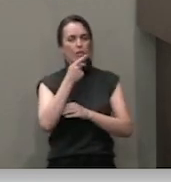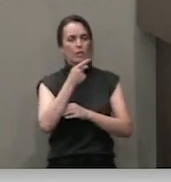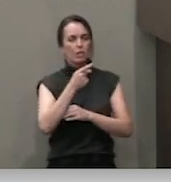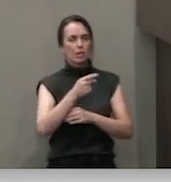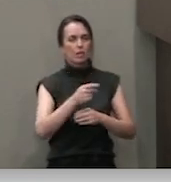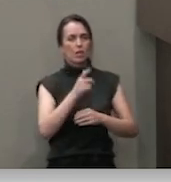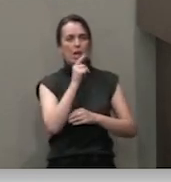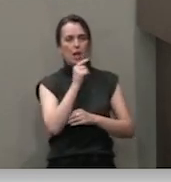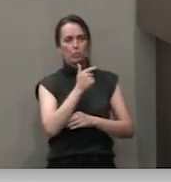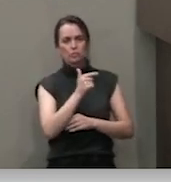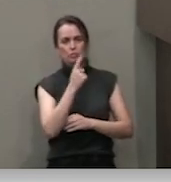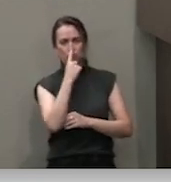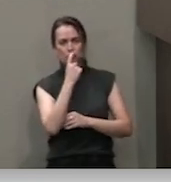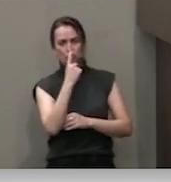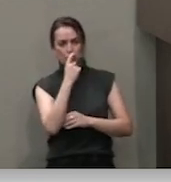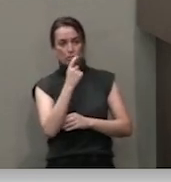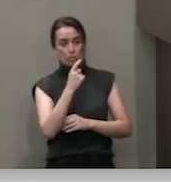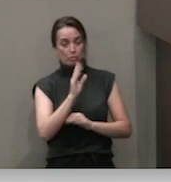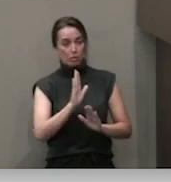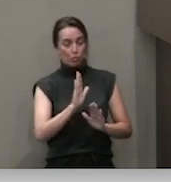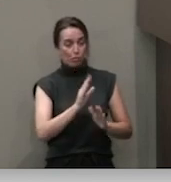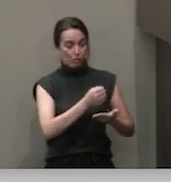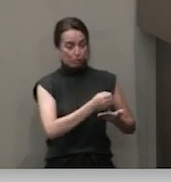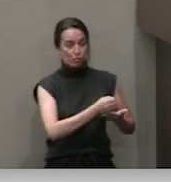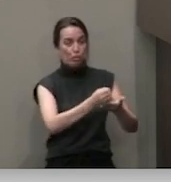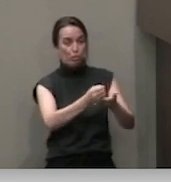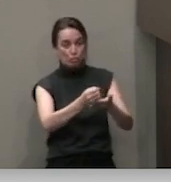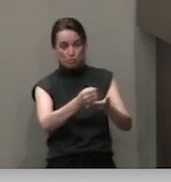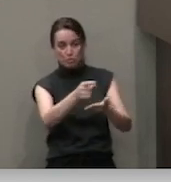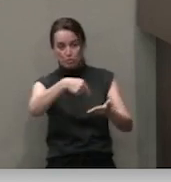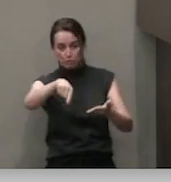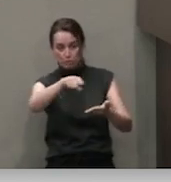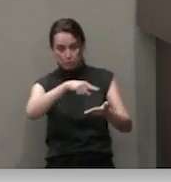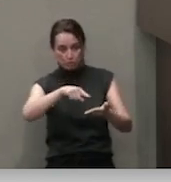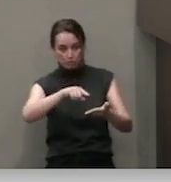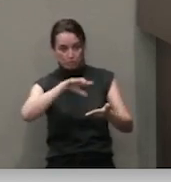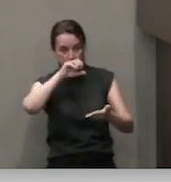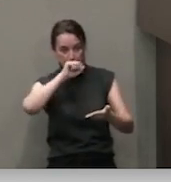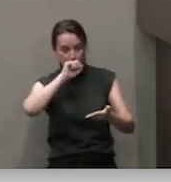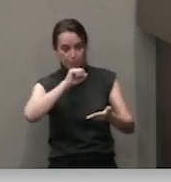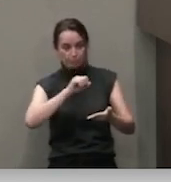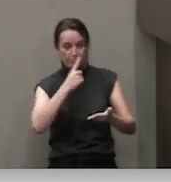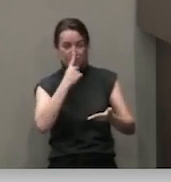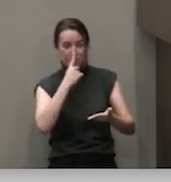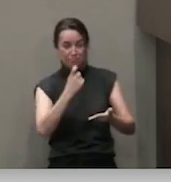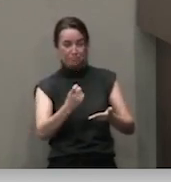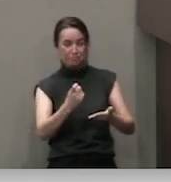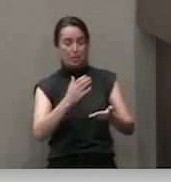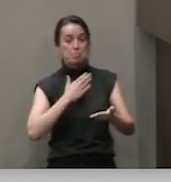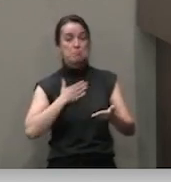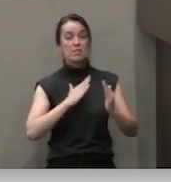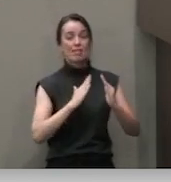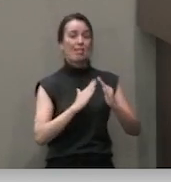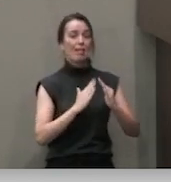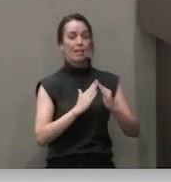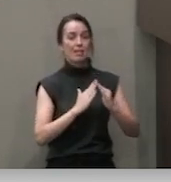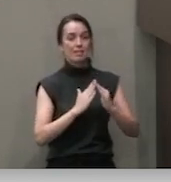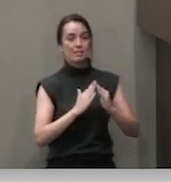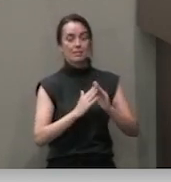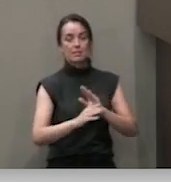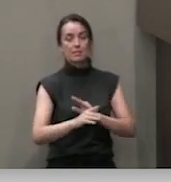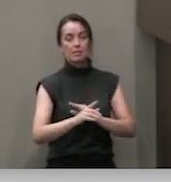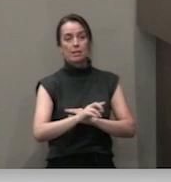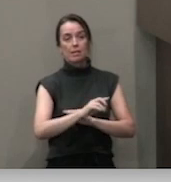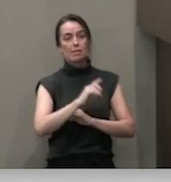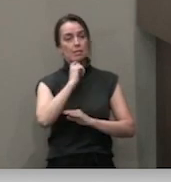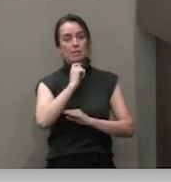troue para que os colegas pudessem sentir odor da água que sai da torneira da minha casa então ninguém me contou